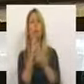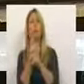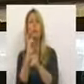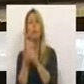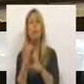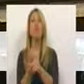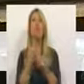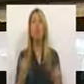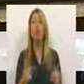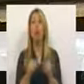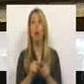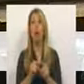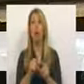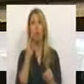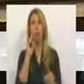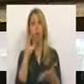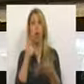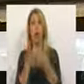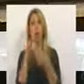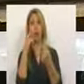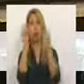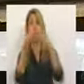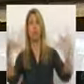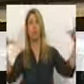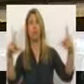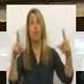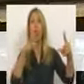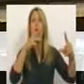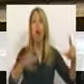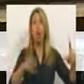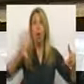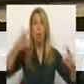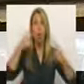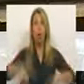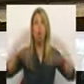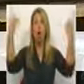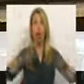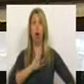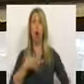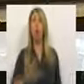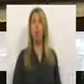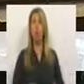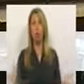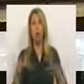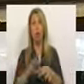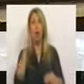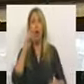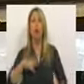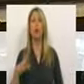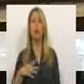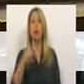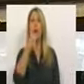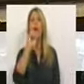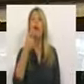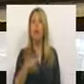conduziram àquela imagem caótica que o país deu ao mundo inteiro em matéria de turismo. A TAP já anunciou que não